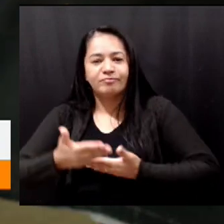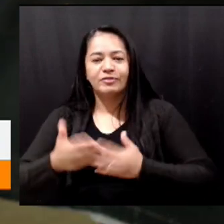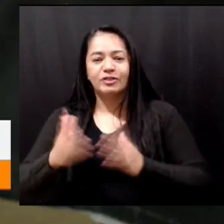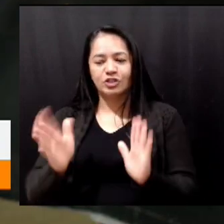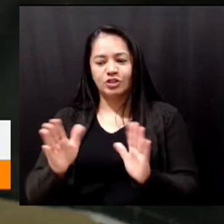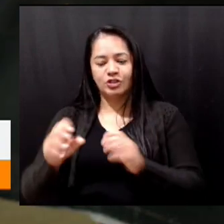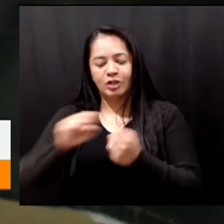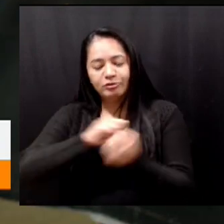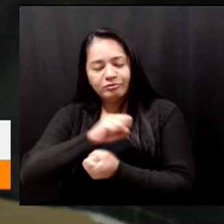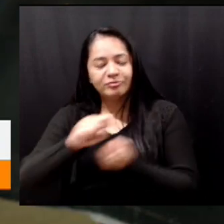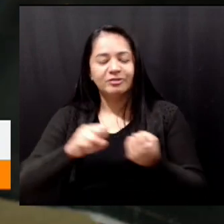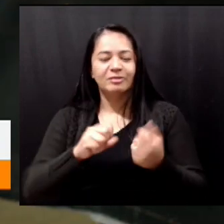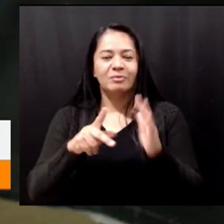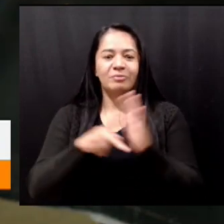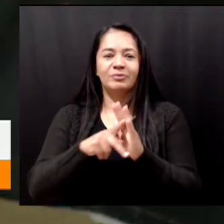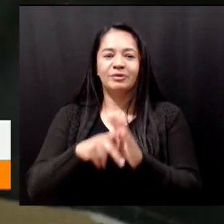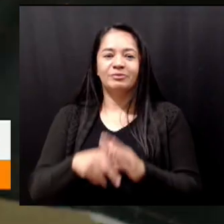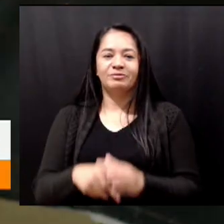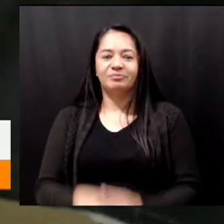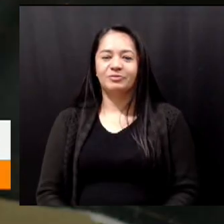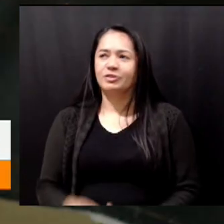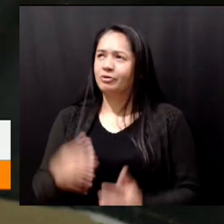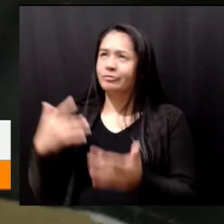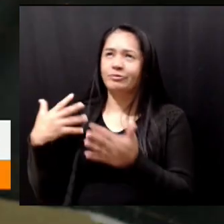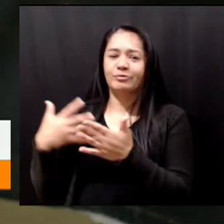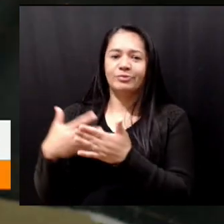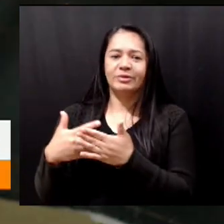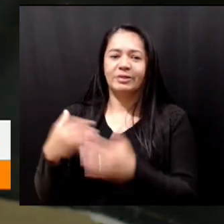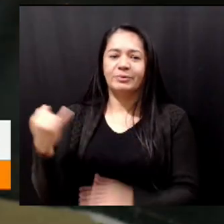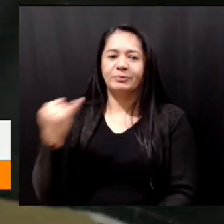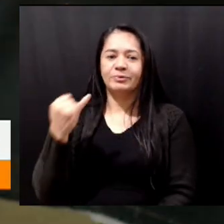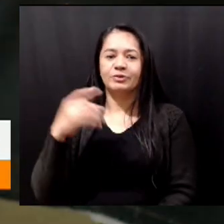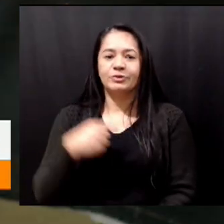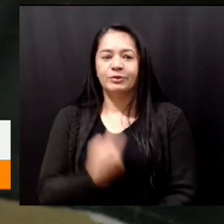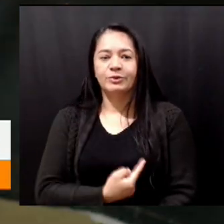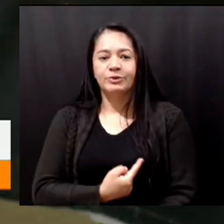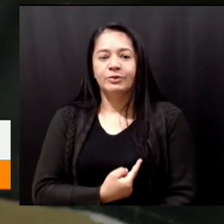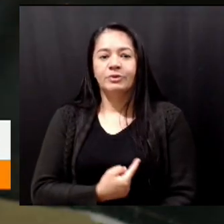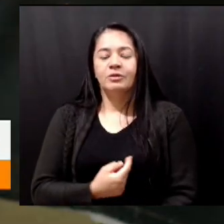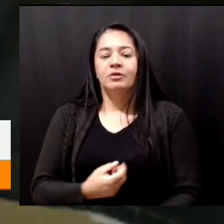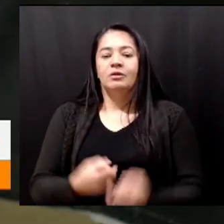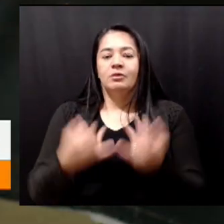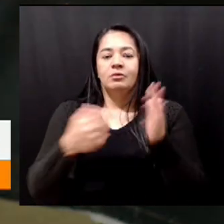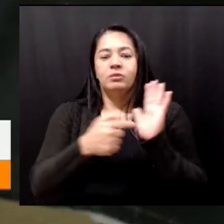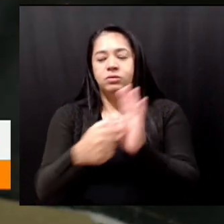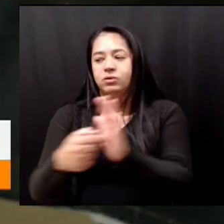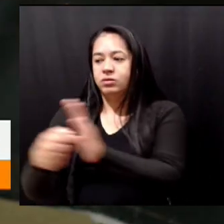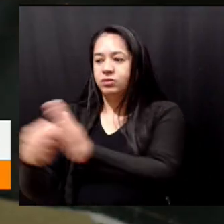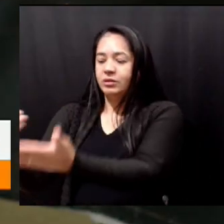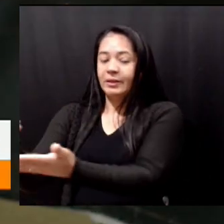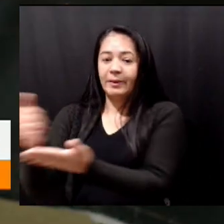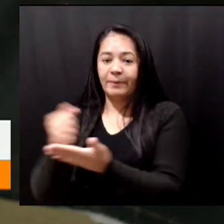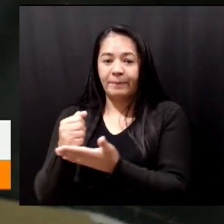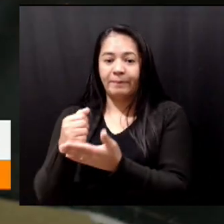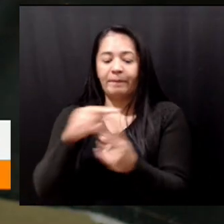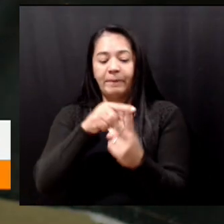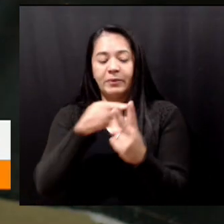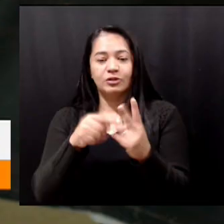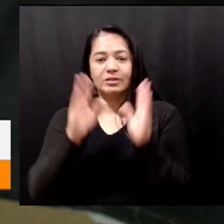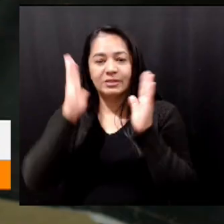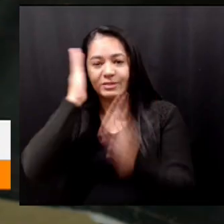né, há décadas. Então, é importante a gente trazer pessoas que realmente sabem o que estão